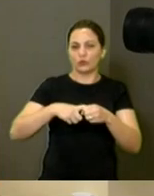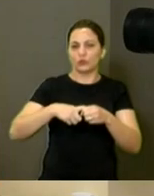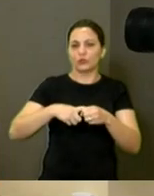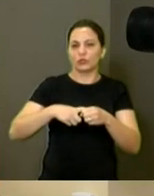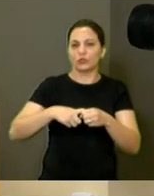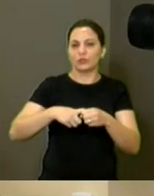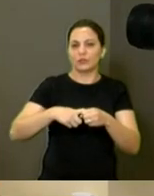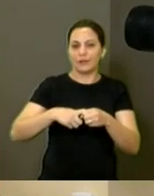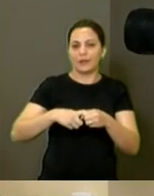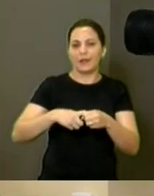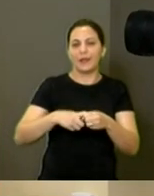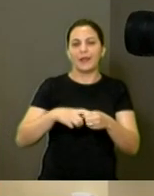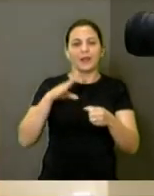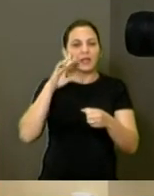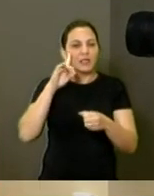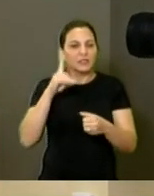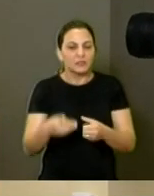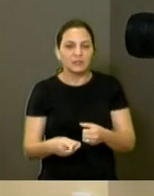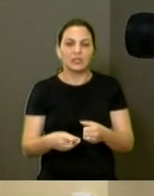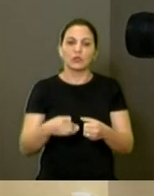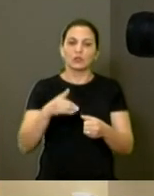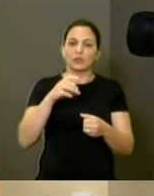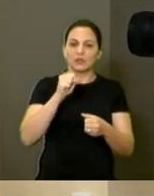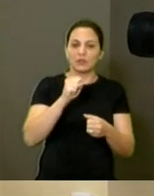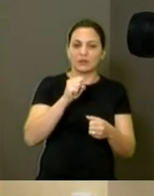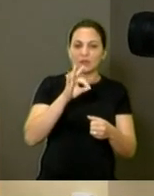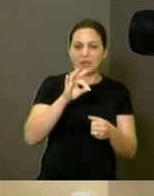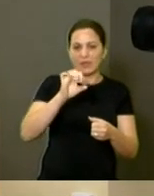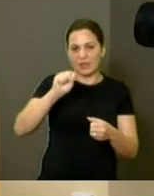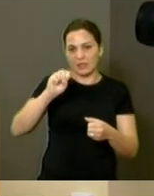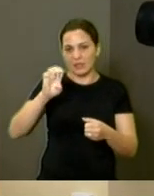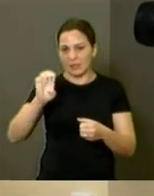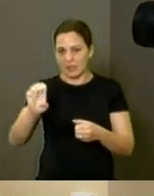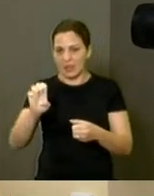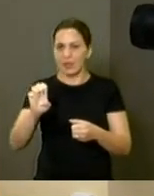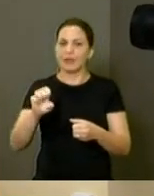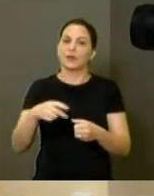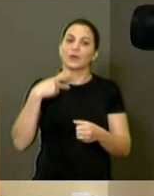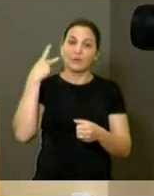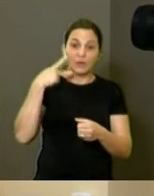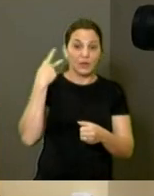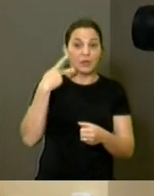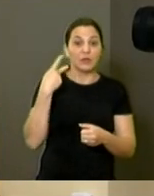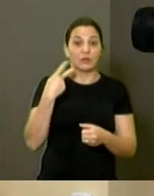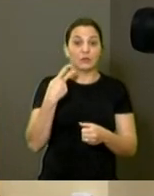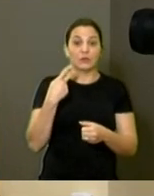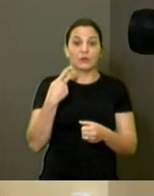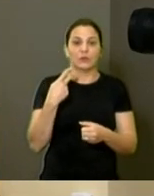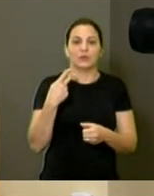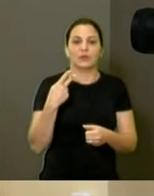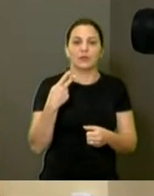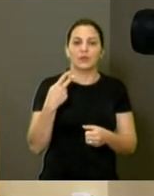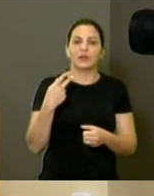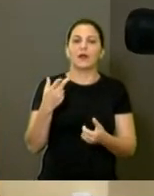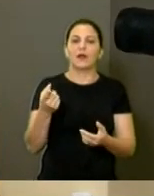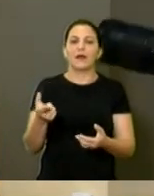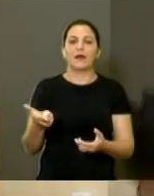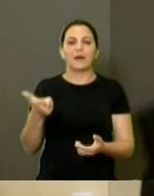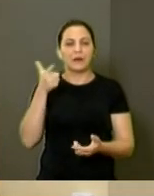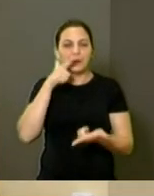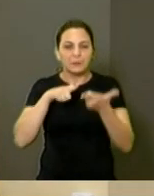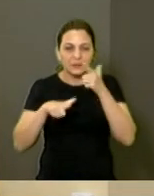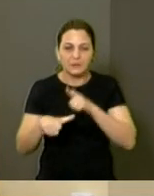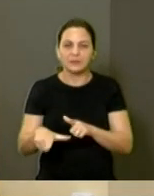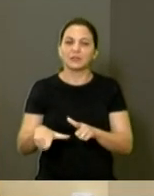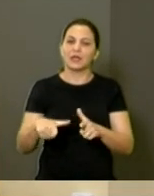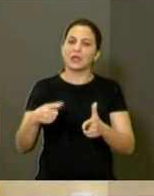Eleitoral no TSE porque eu acho que ela faz falta nessa casa uma parlamentar eh capacitada que contribui